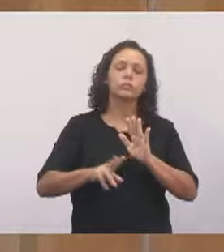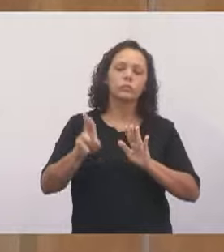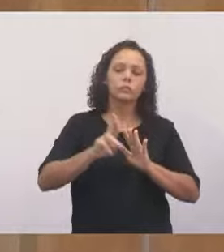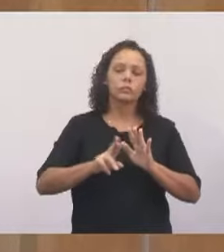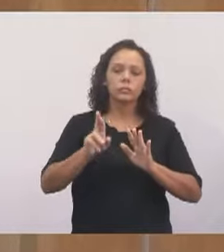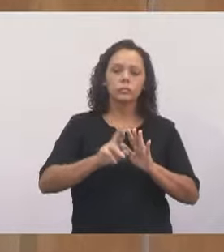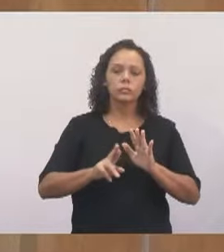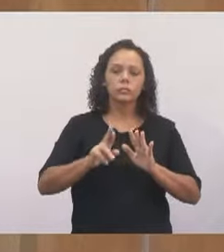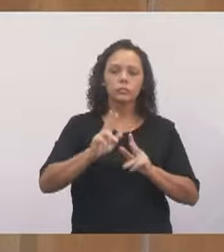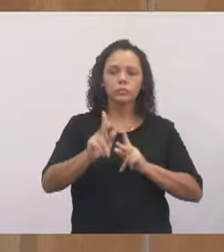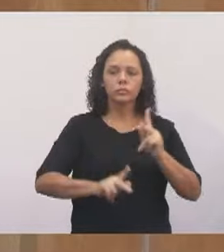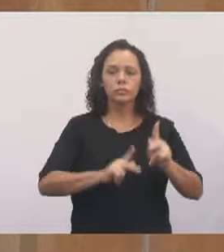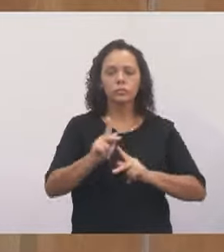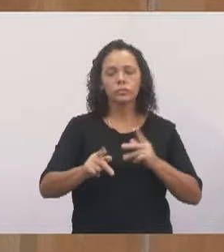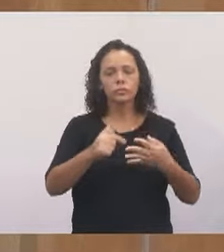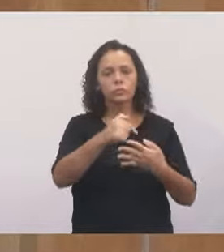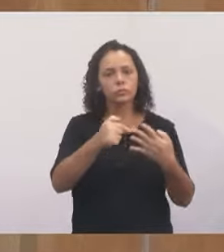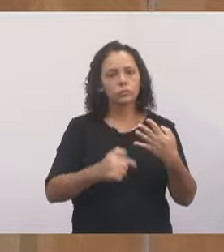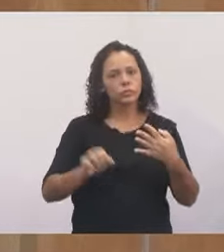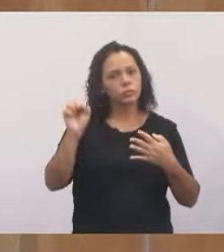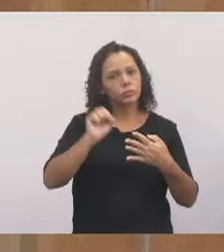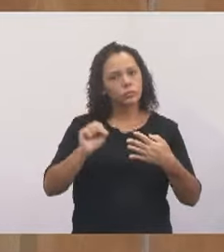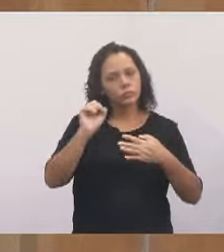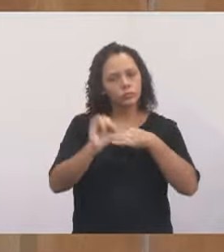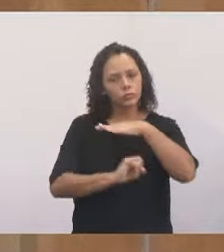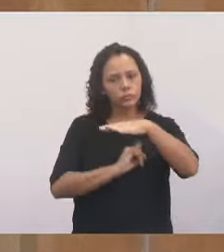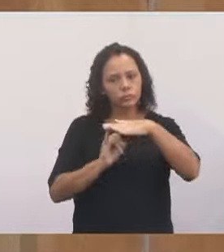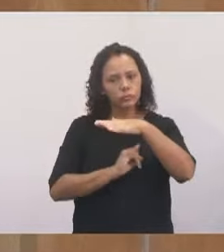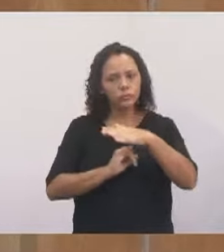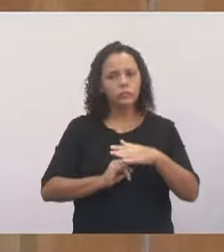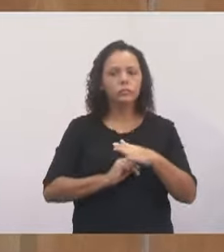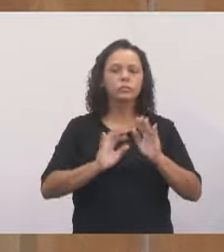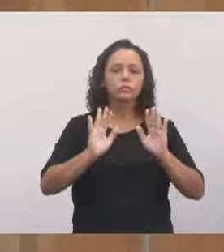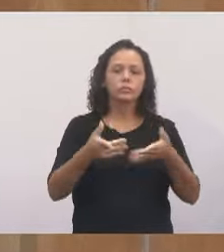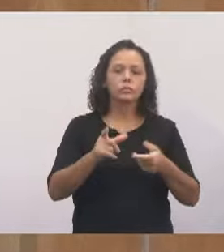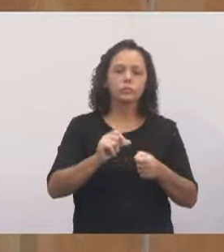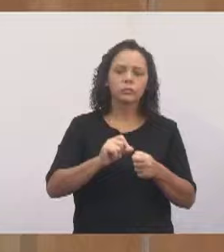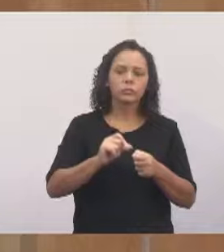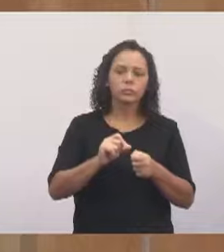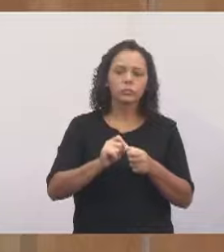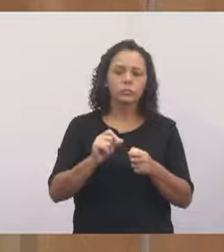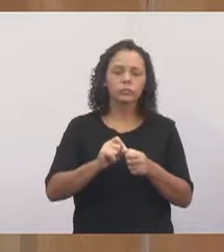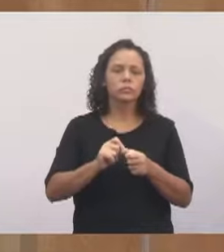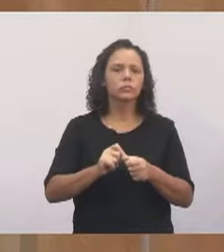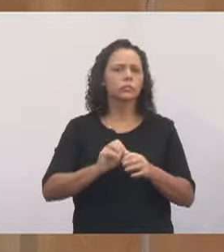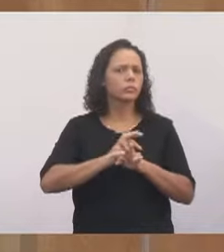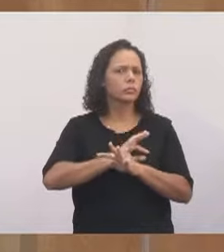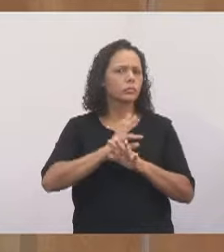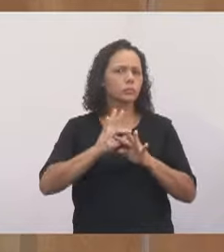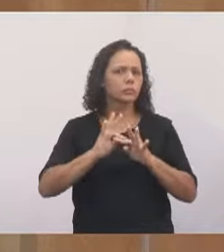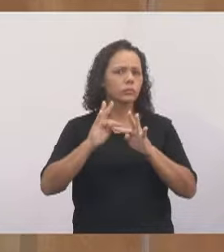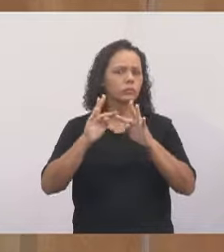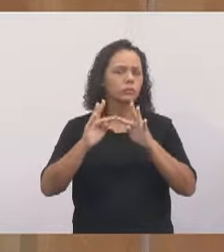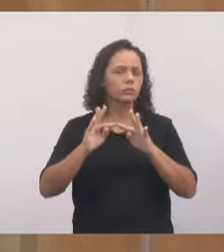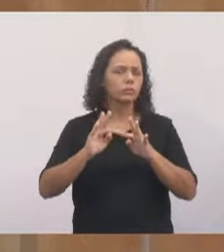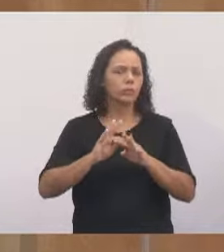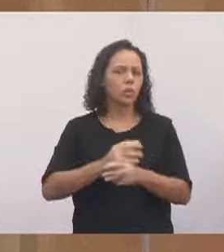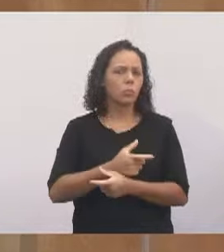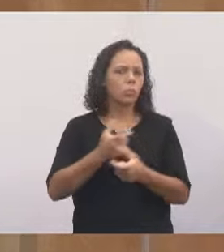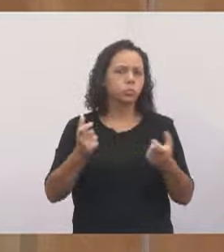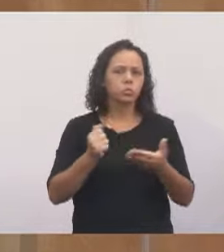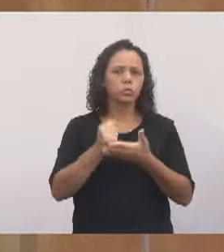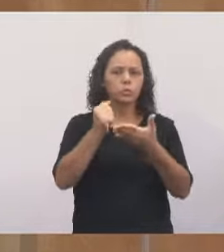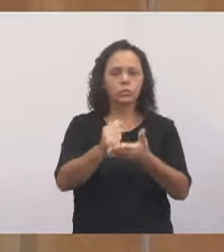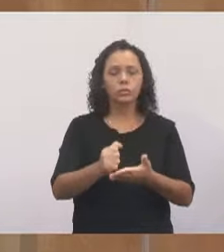quatro entidades, associações que fazem e já fizeram muito por nossa cidade. Três entidades